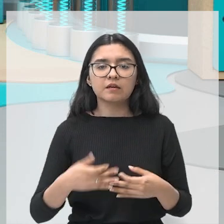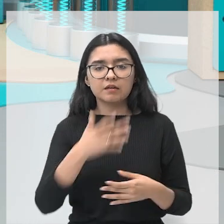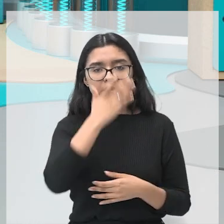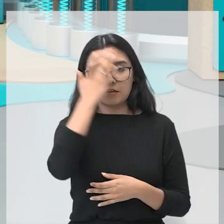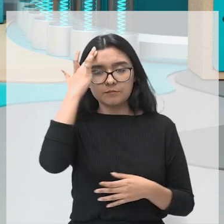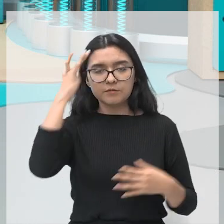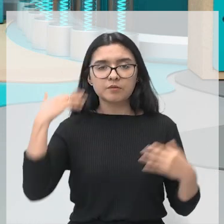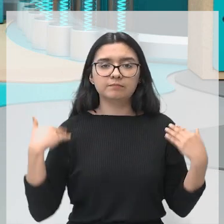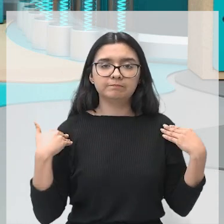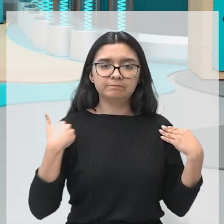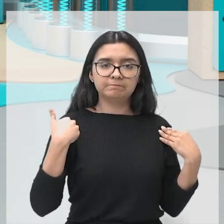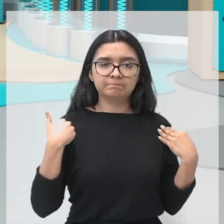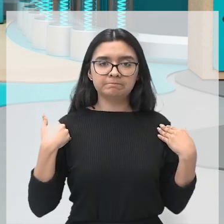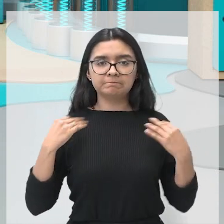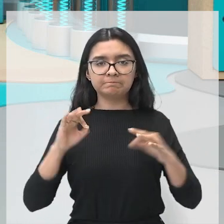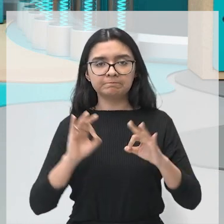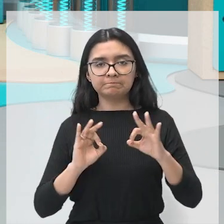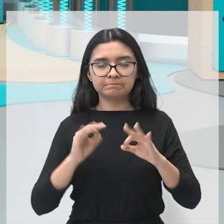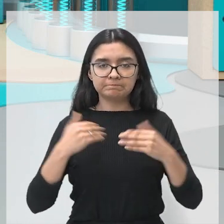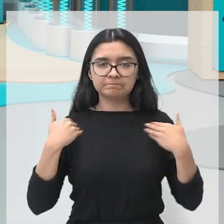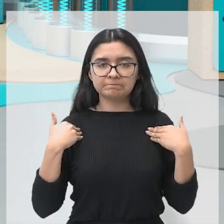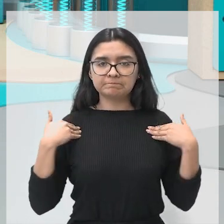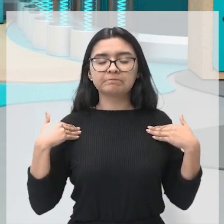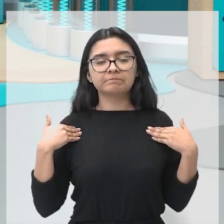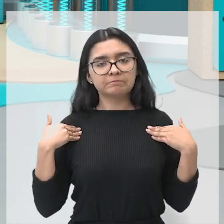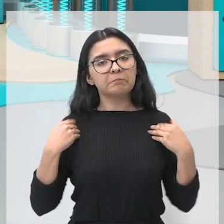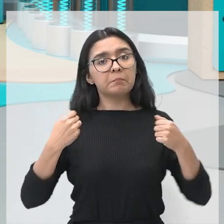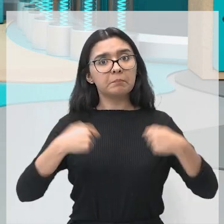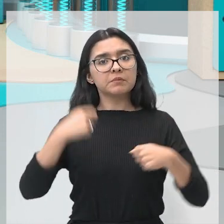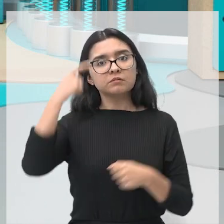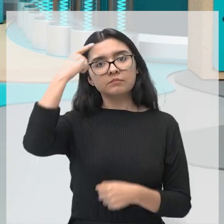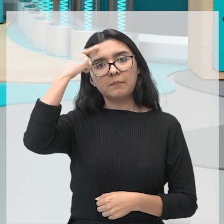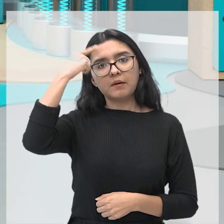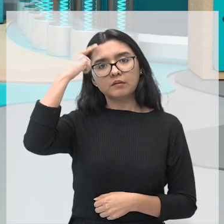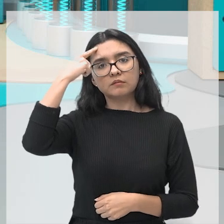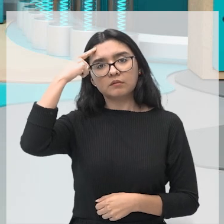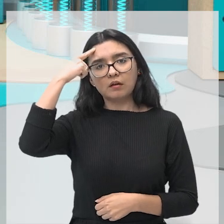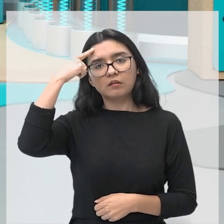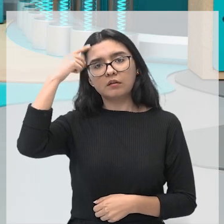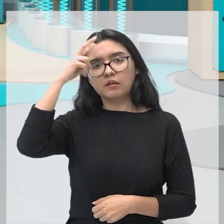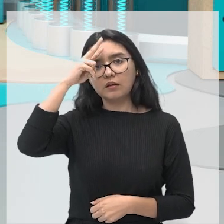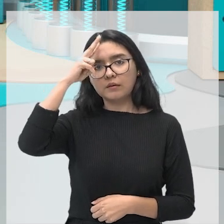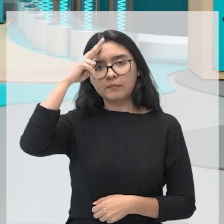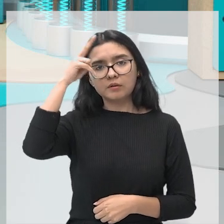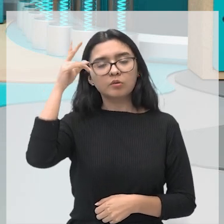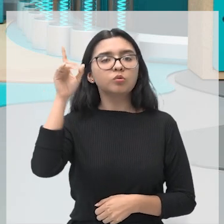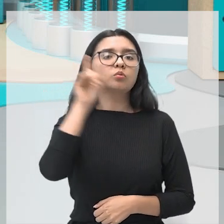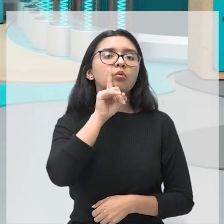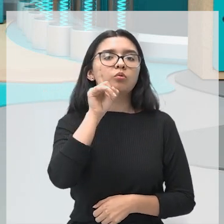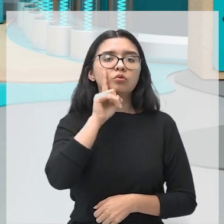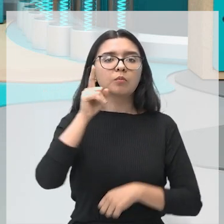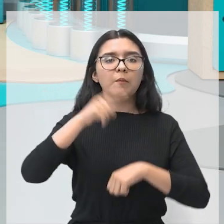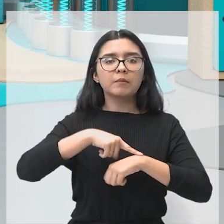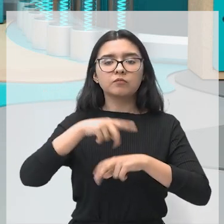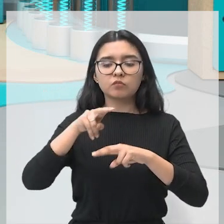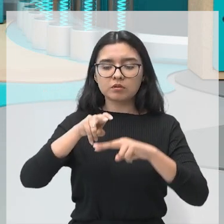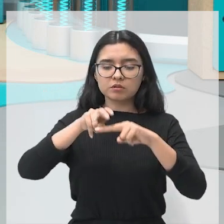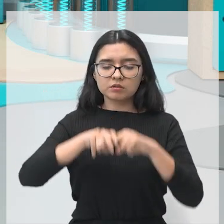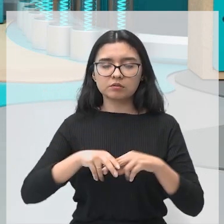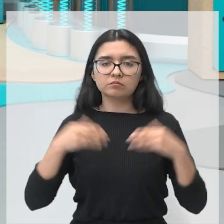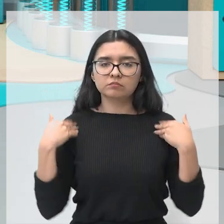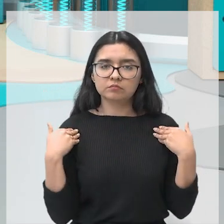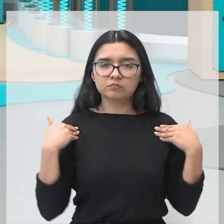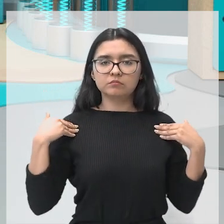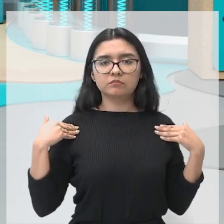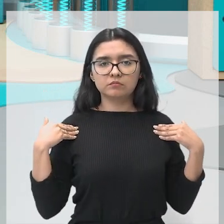a se ajeitar na cadeira e eu preciso colocar esse startzinho aqui na minha cabeça de toda hora tentar corrigir a